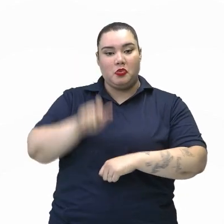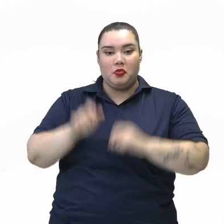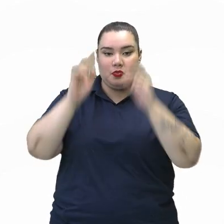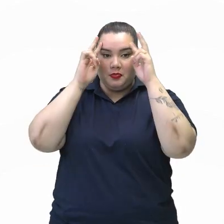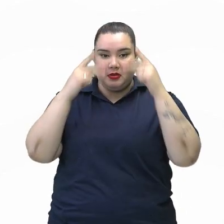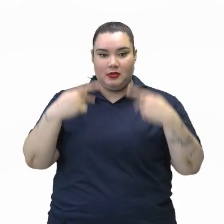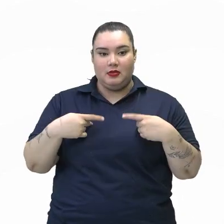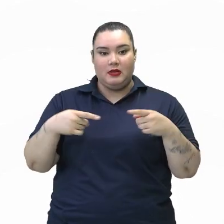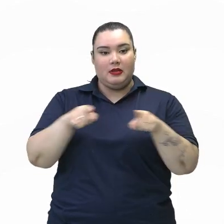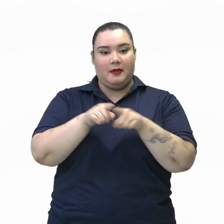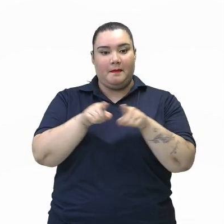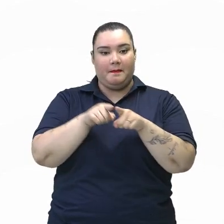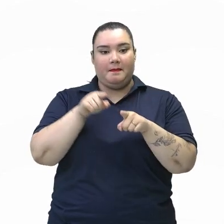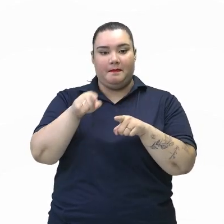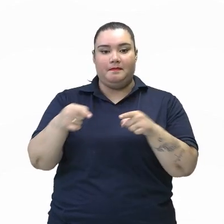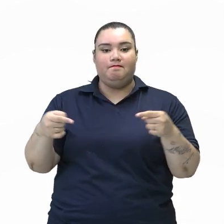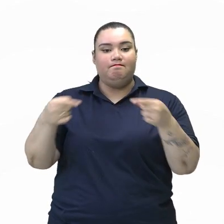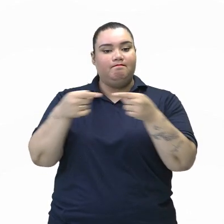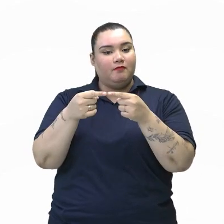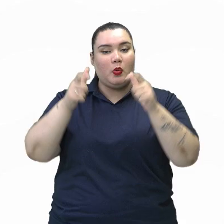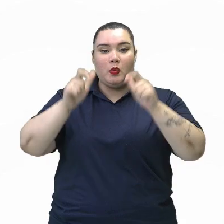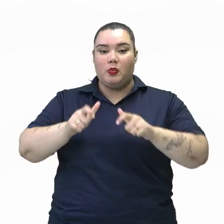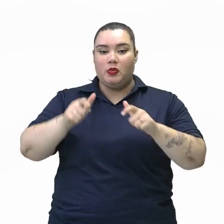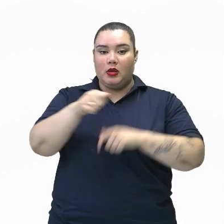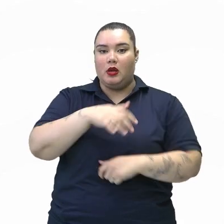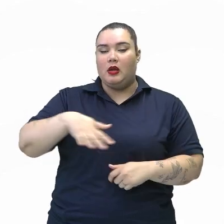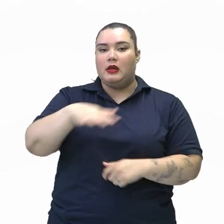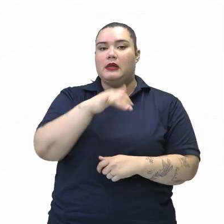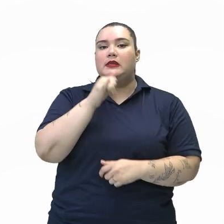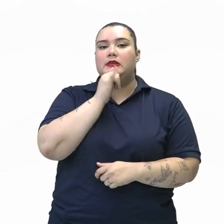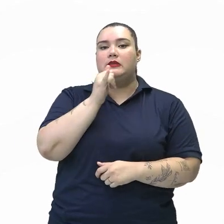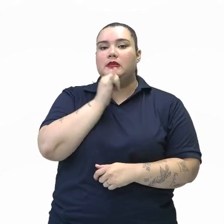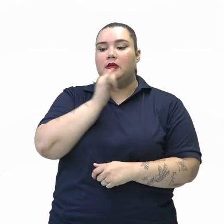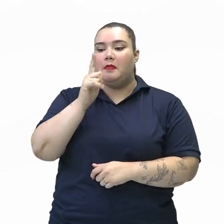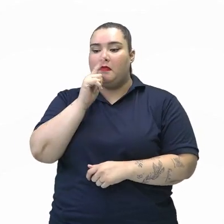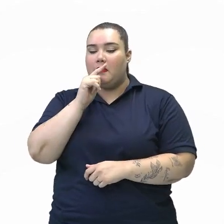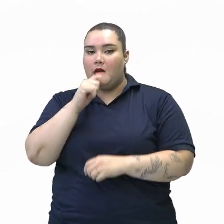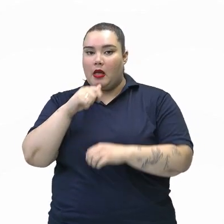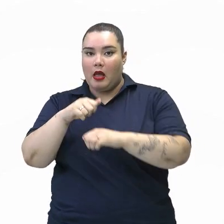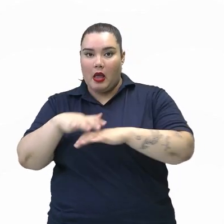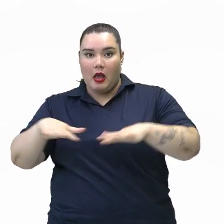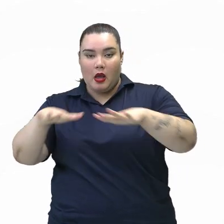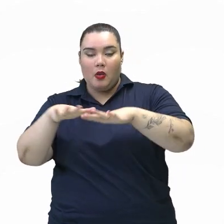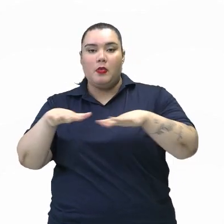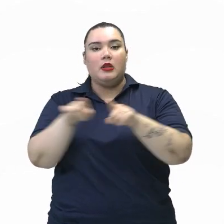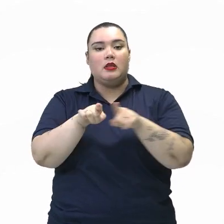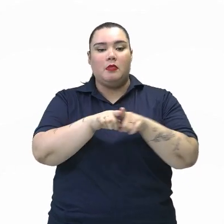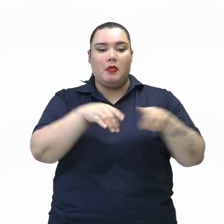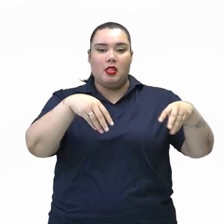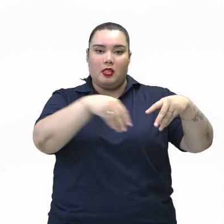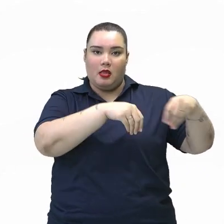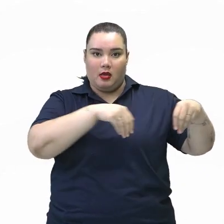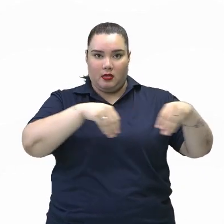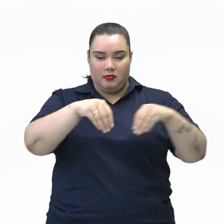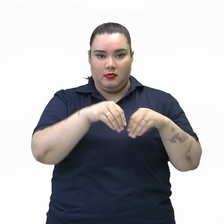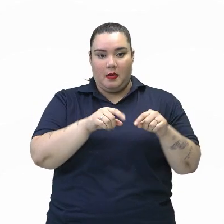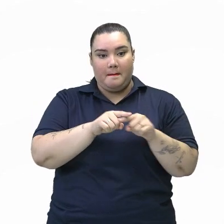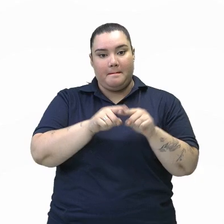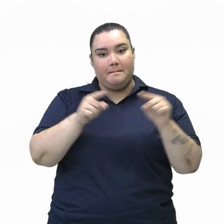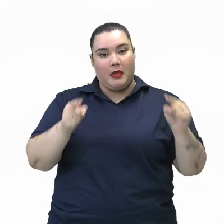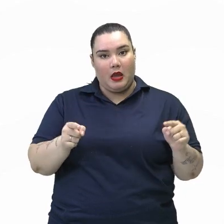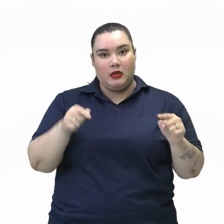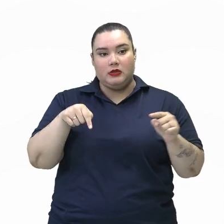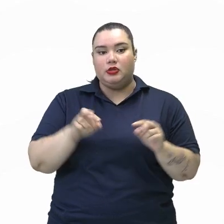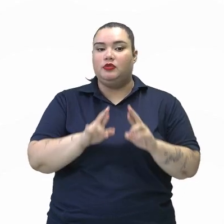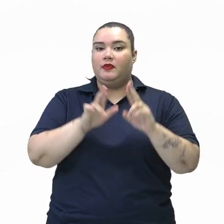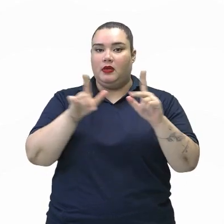homem, e também aquelas que são encontradas em ambientes como água e solo, mas dessa vez não são ambientes inóspitos,